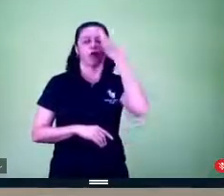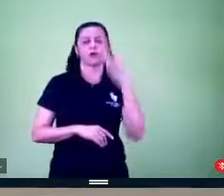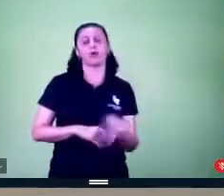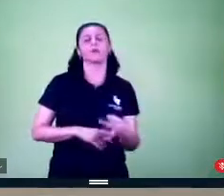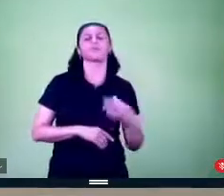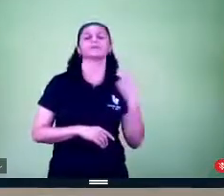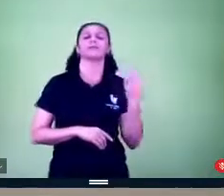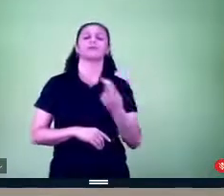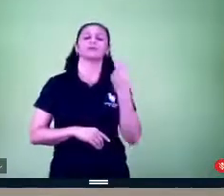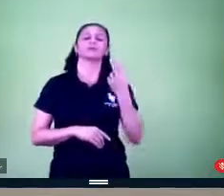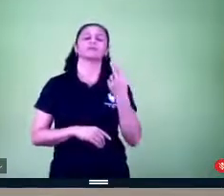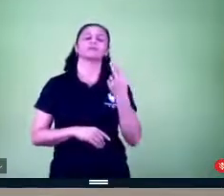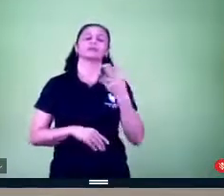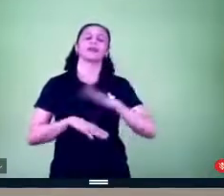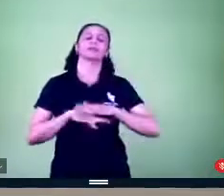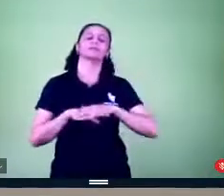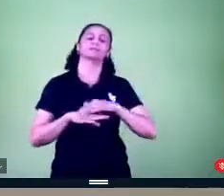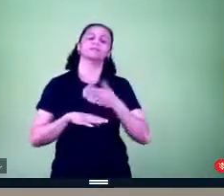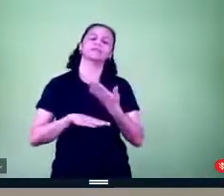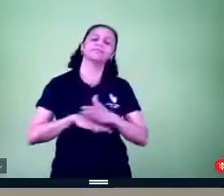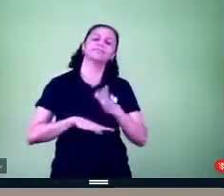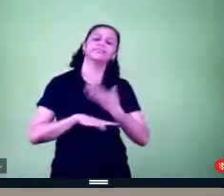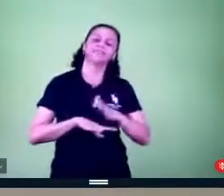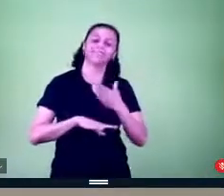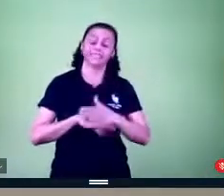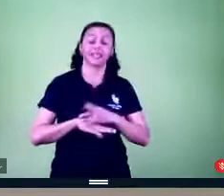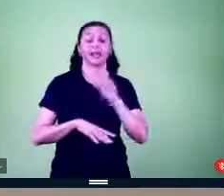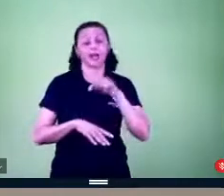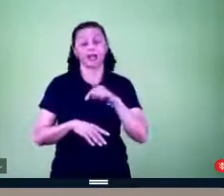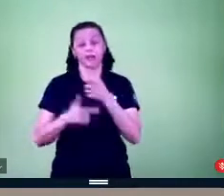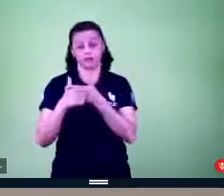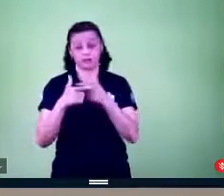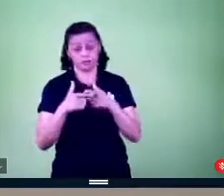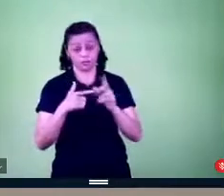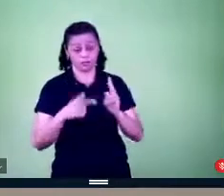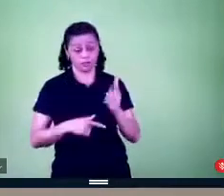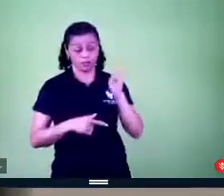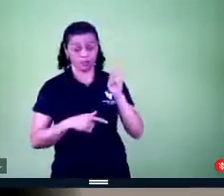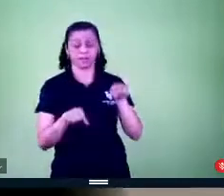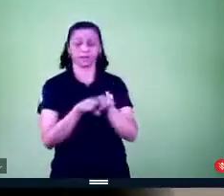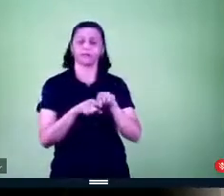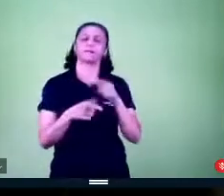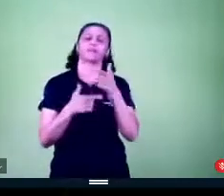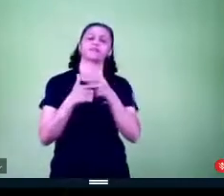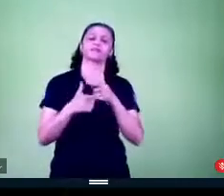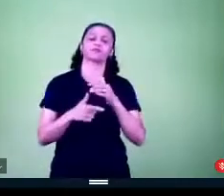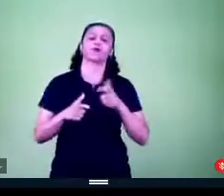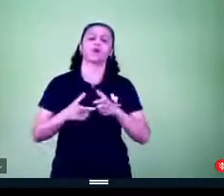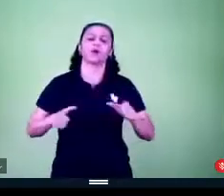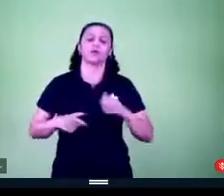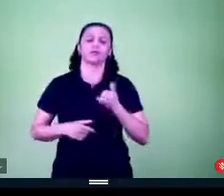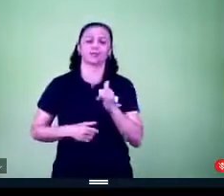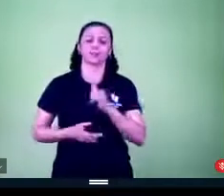de tensão e o divisor de corrente. Bons estudos, continuem firmes e fiquem com Deus. Obrigado.